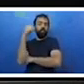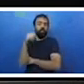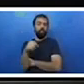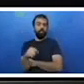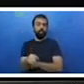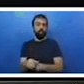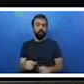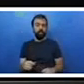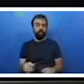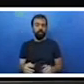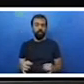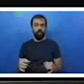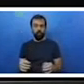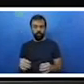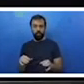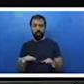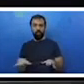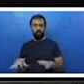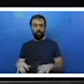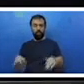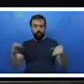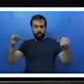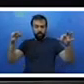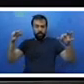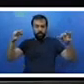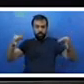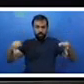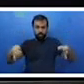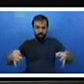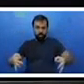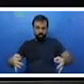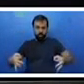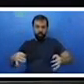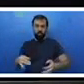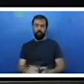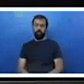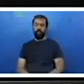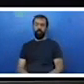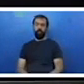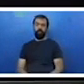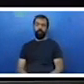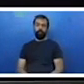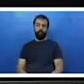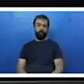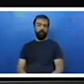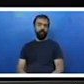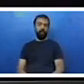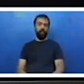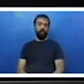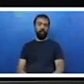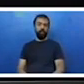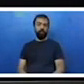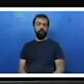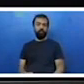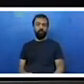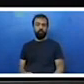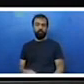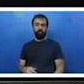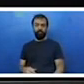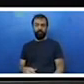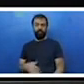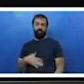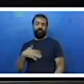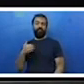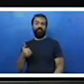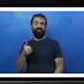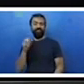fazer seus movimentos de uma maneira mais ordenada. Então faz com que você desenvolva outras habilidades também. A autoestima, então você consegue